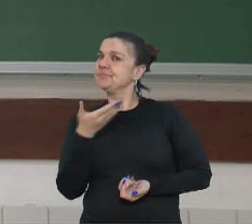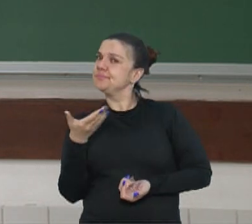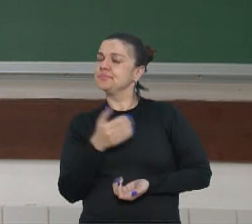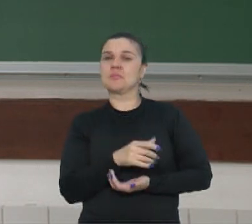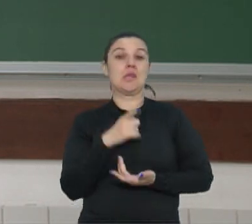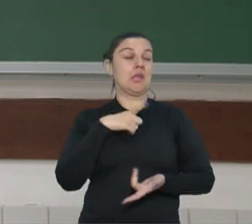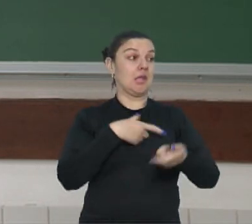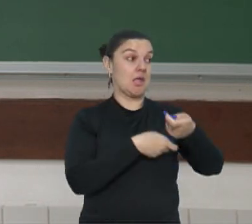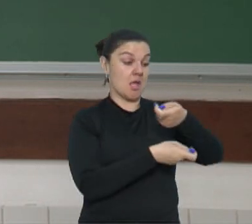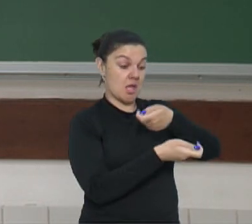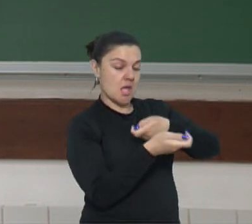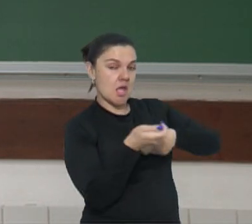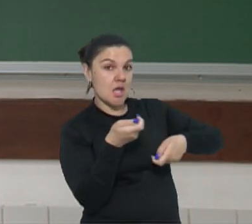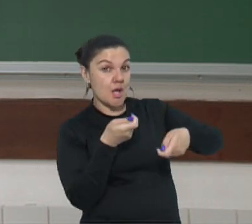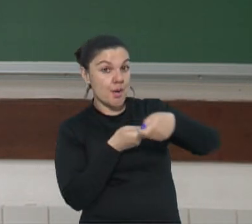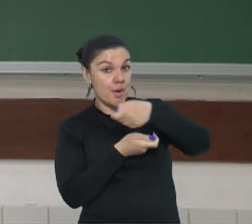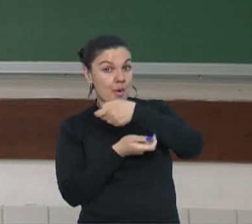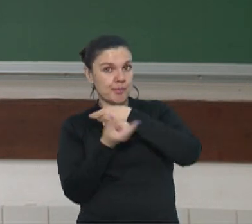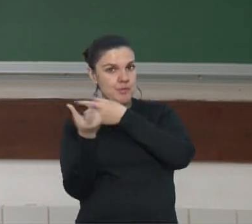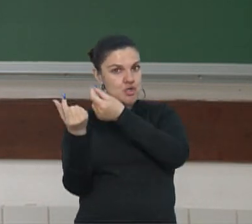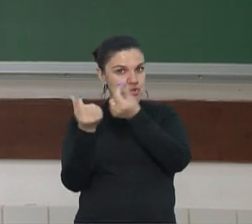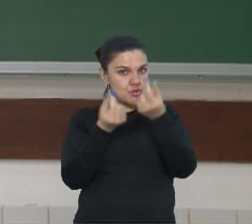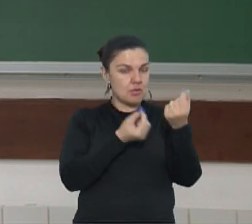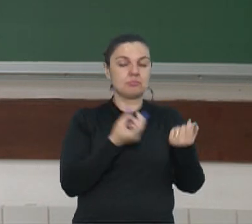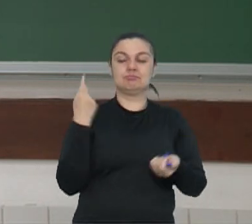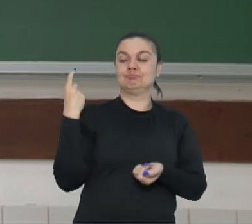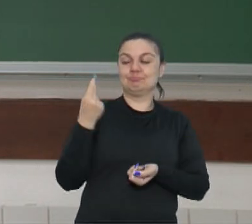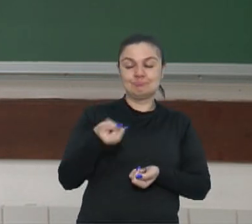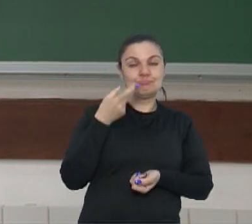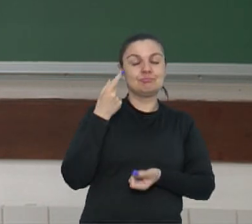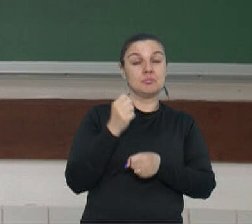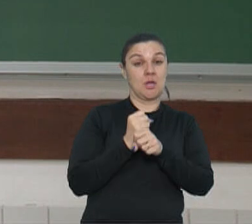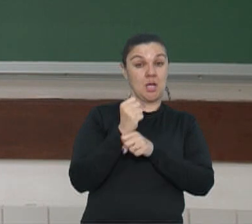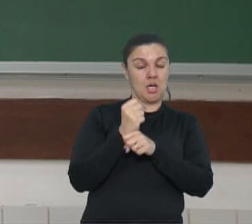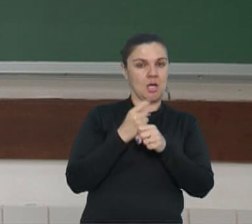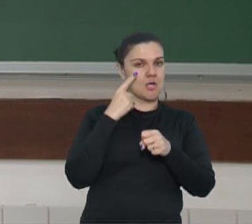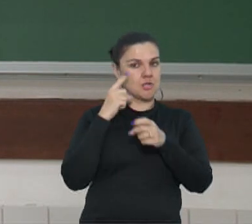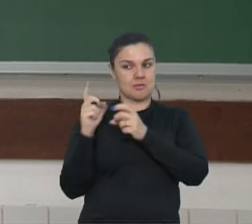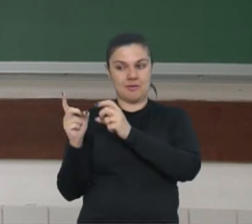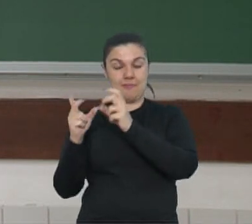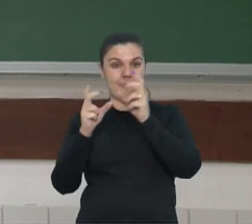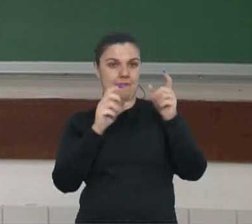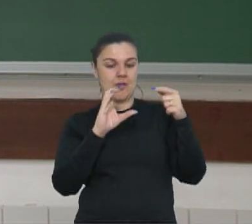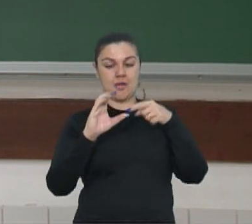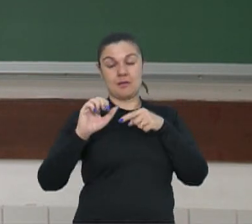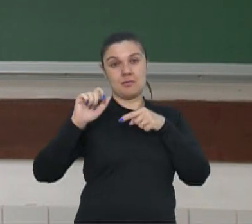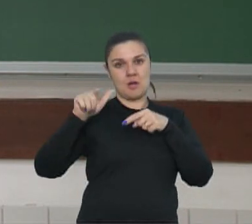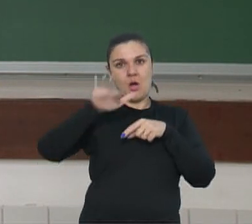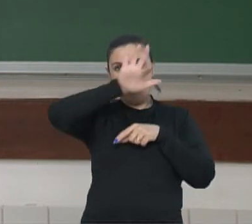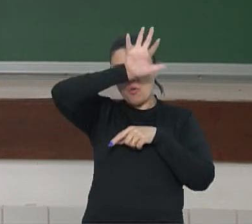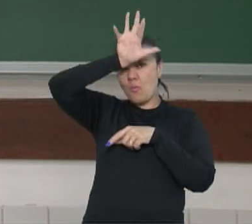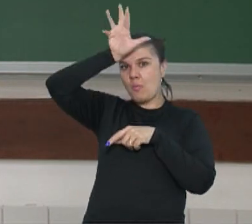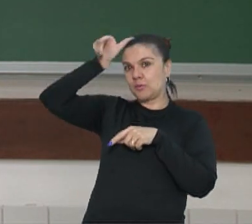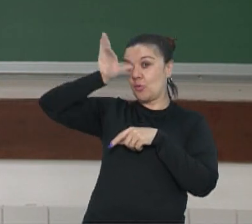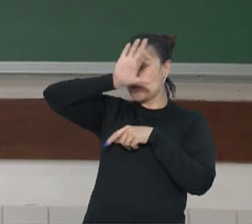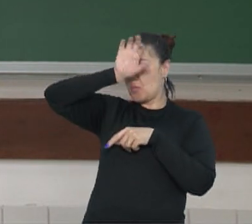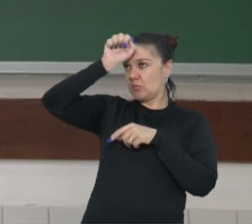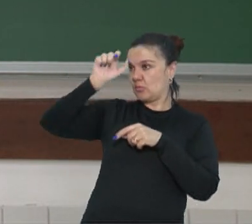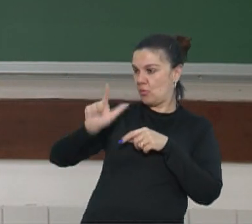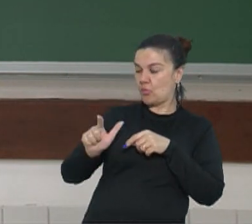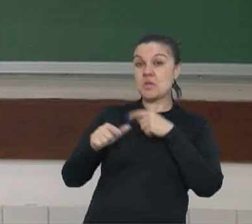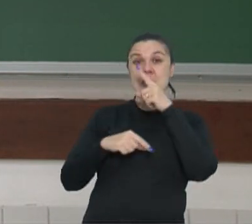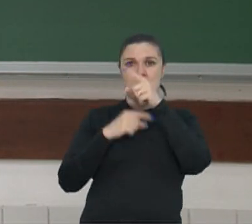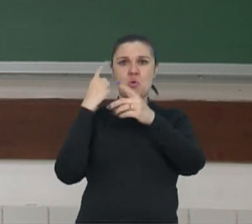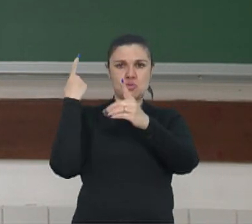uma economia por trás disso. Por muitos anos, inclusive, nós vendemos cal para o Mato Grosso e Mato Grosso do Sul, até se